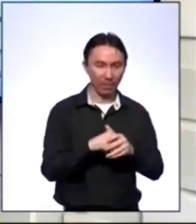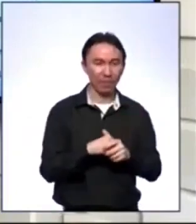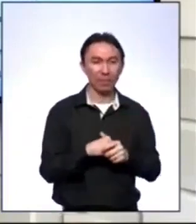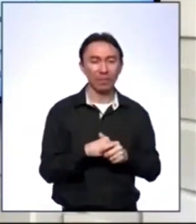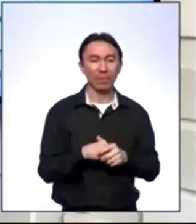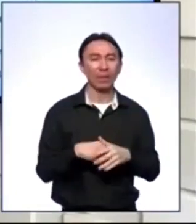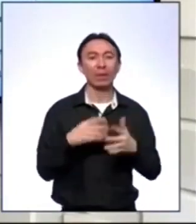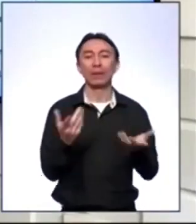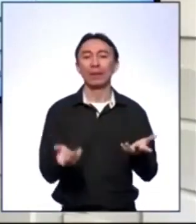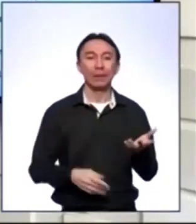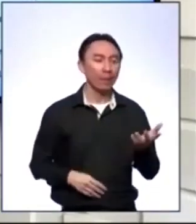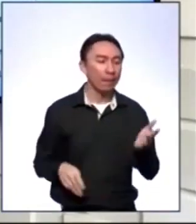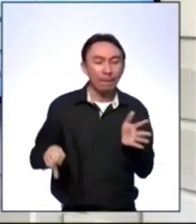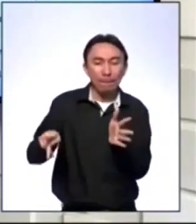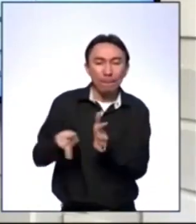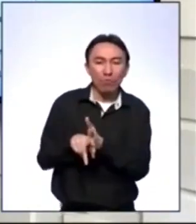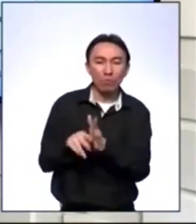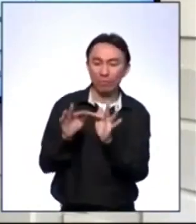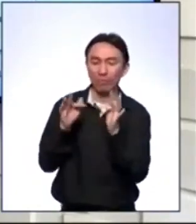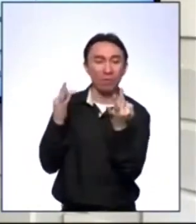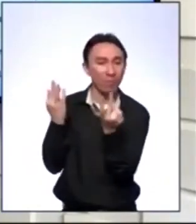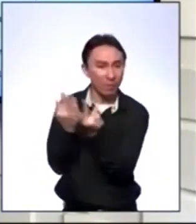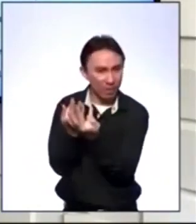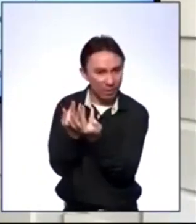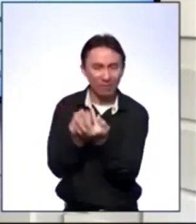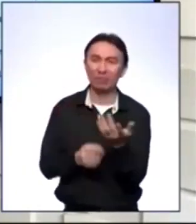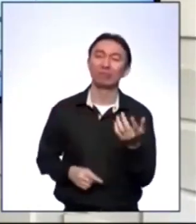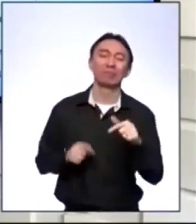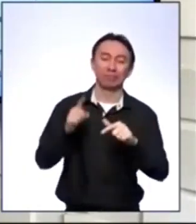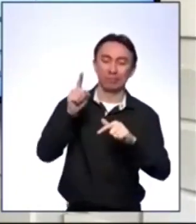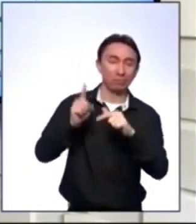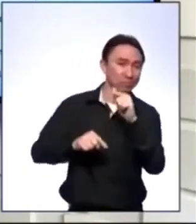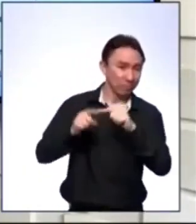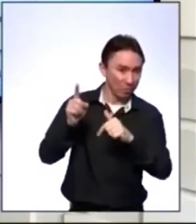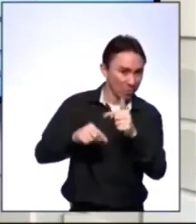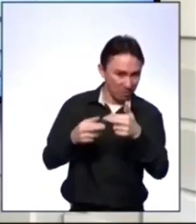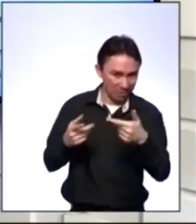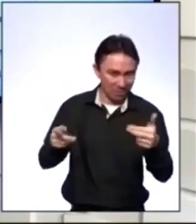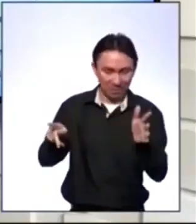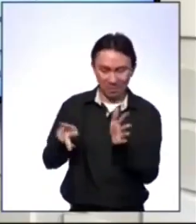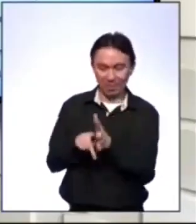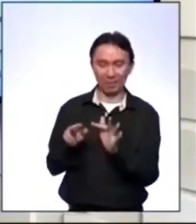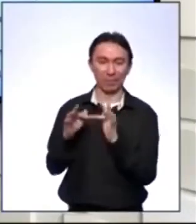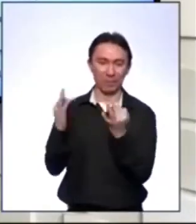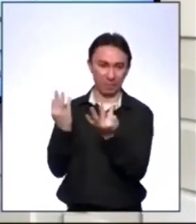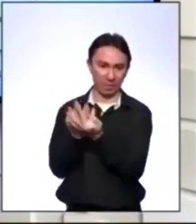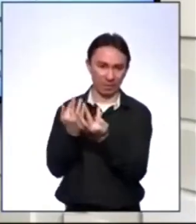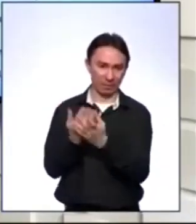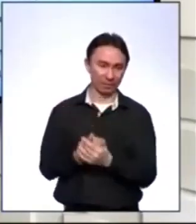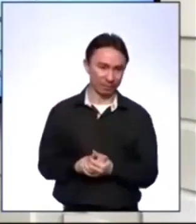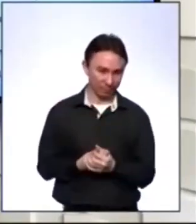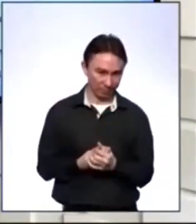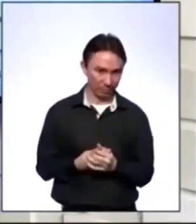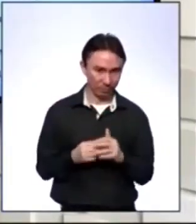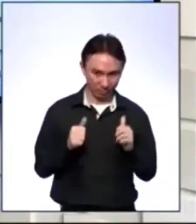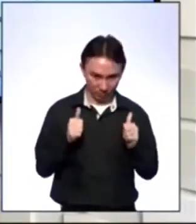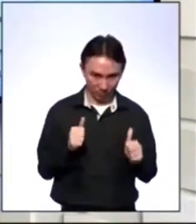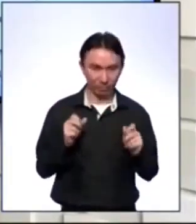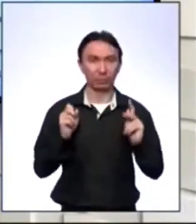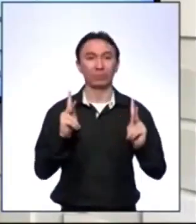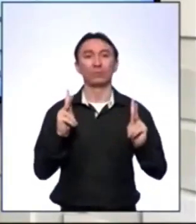Patrimônio familiar, bens que pertencem à família. Tá? Acho